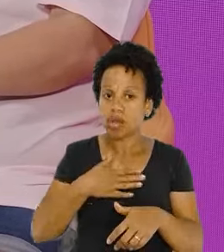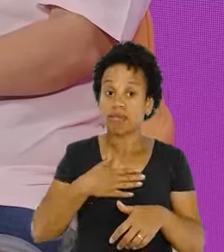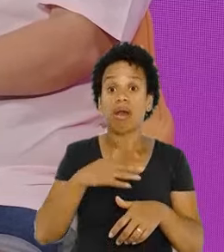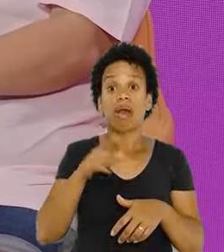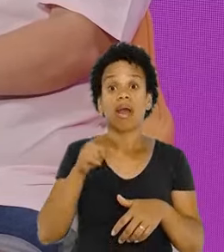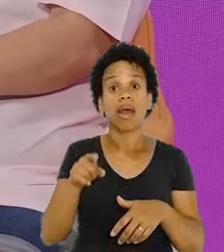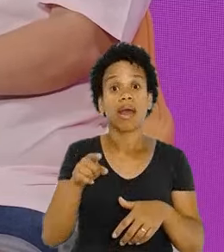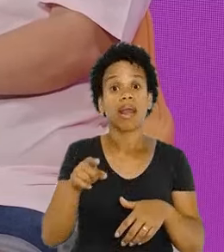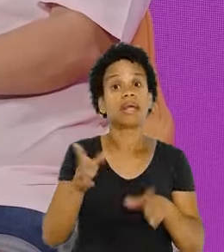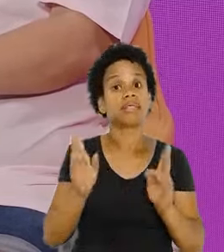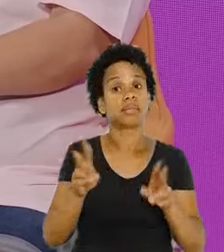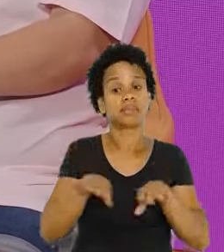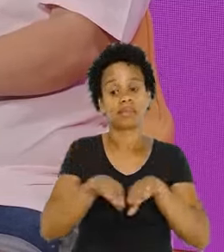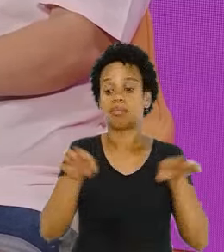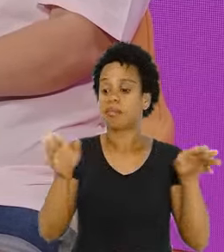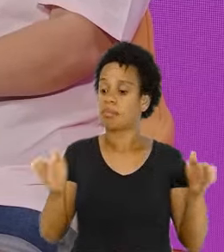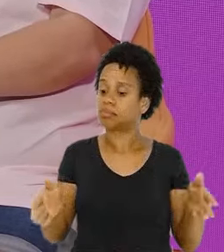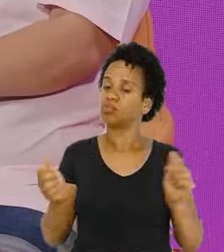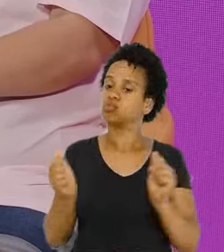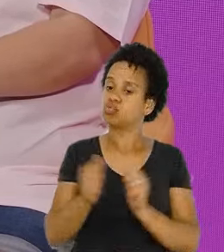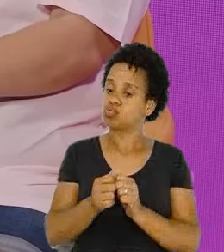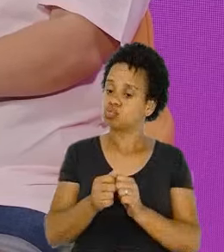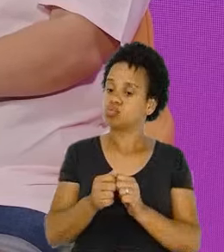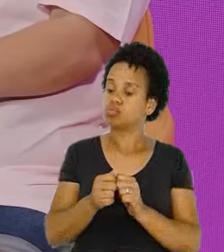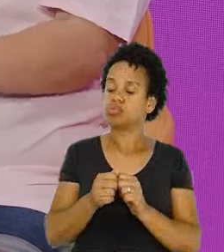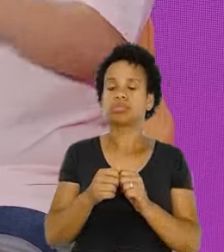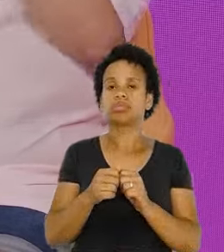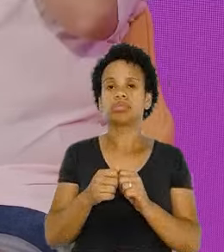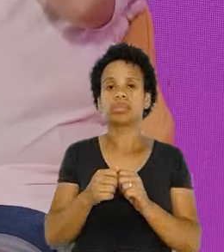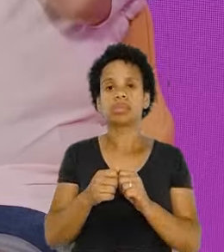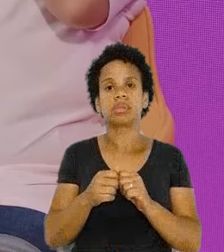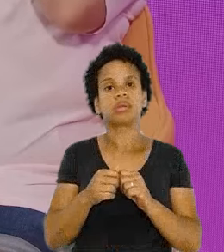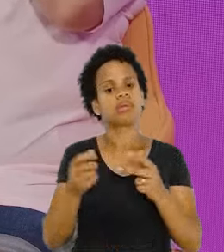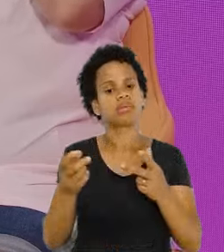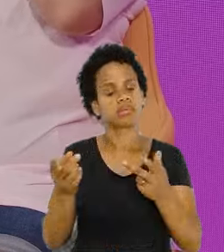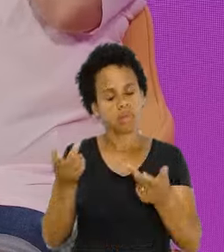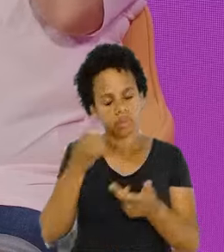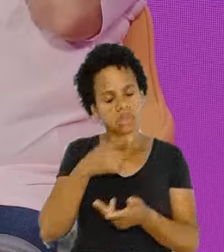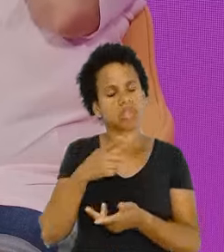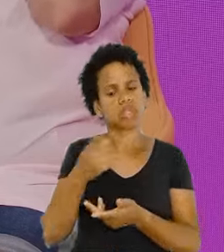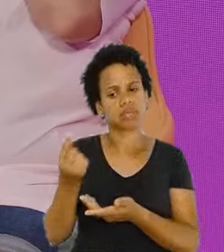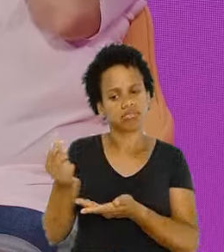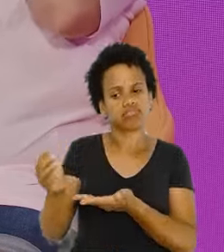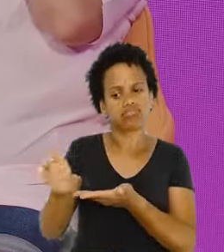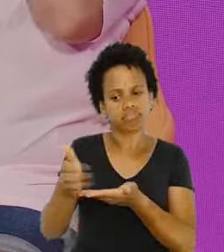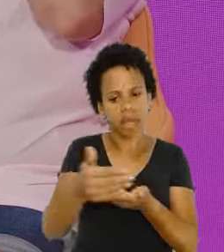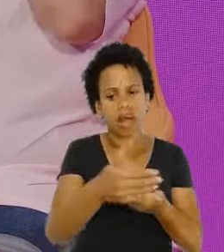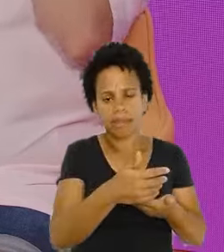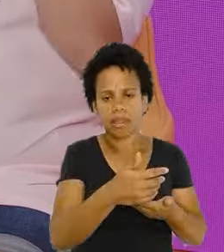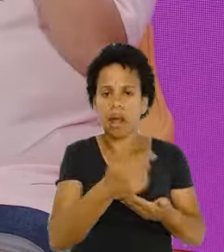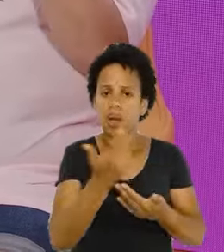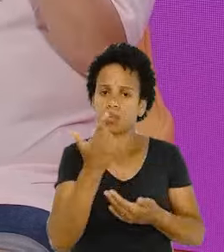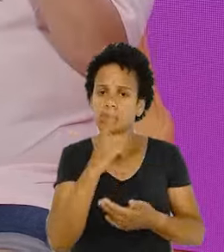dividindo a bancada com eles para fazer uma boa figura para captar esse recurso e